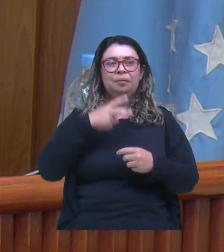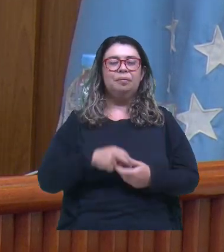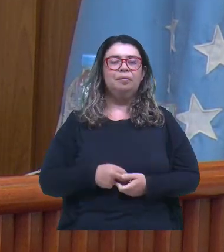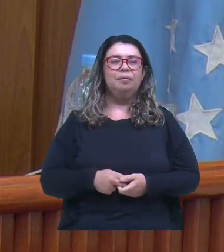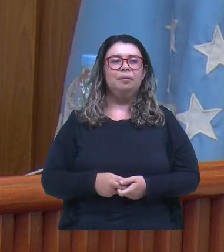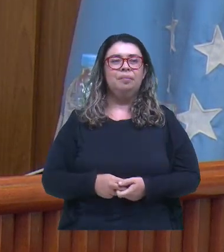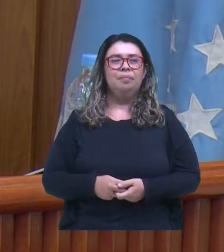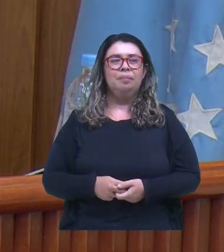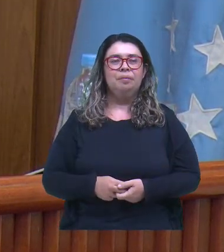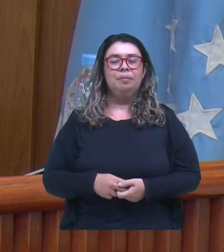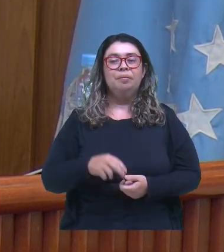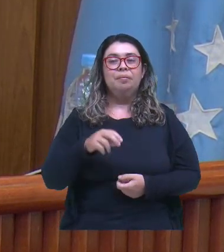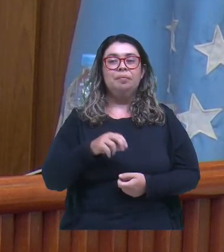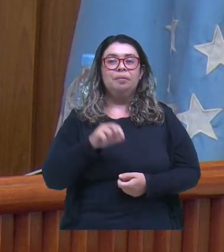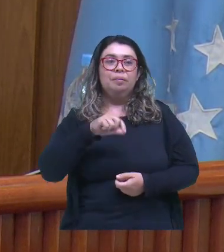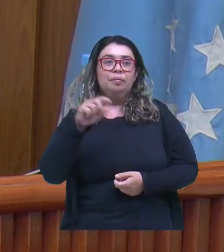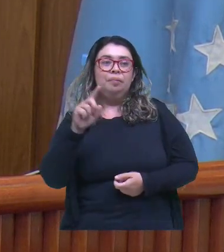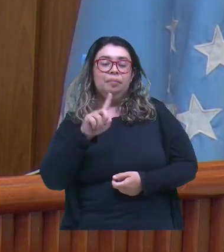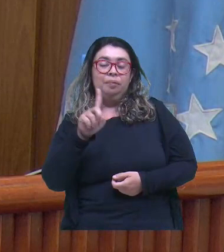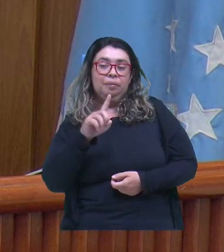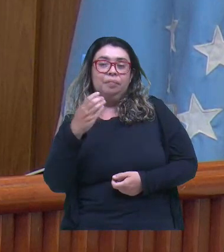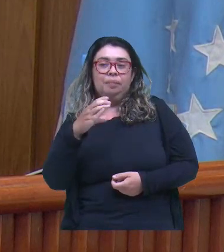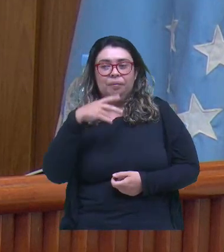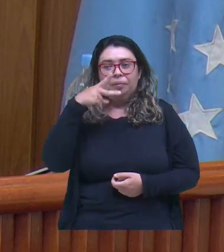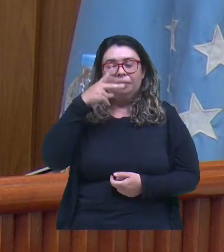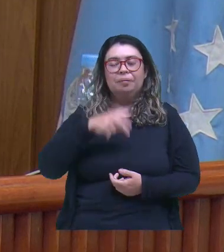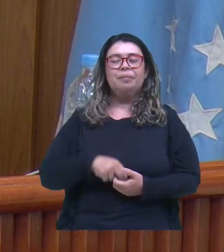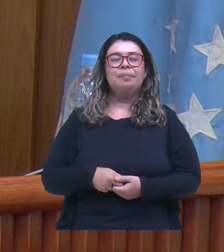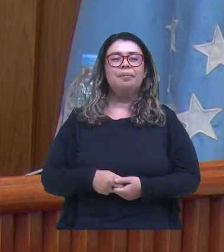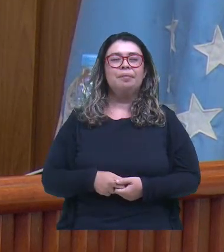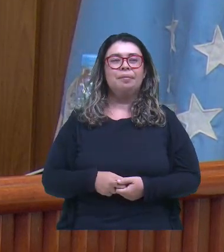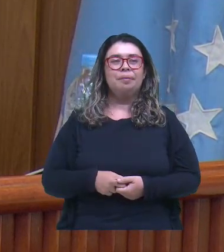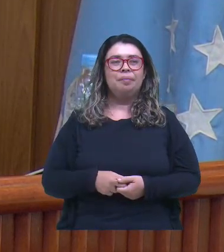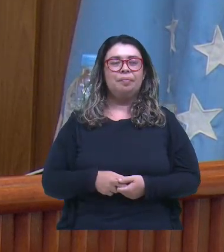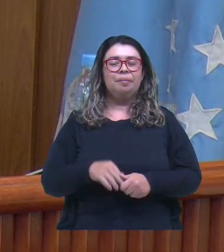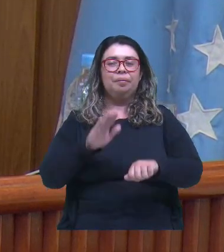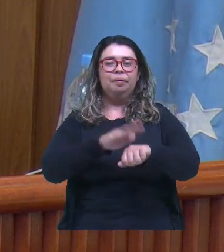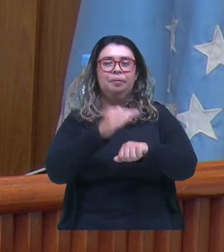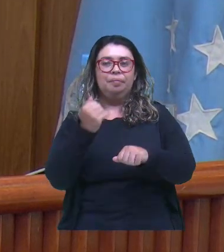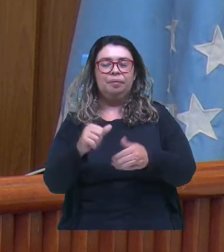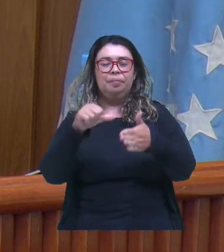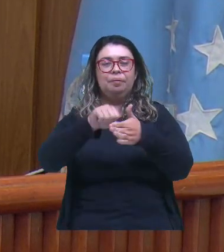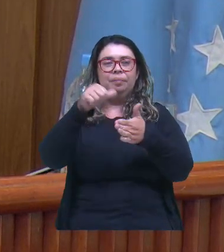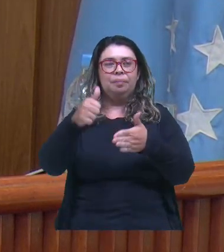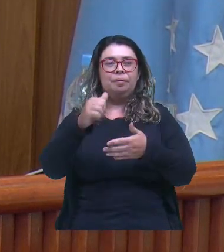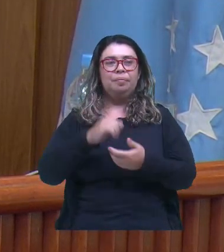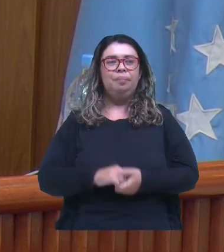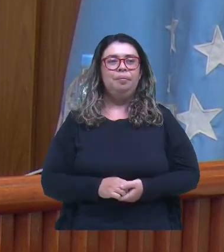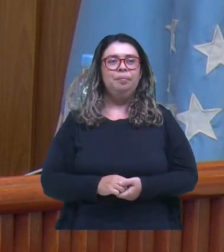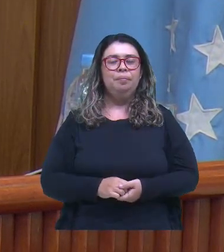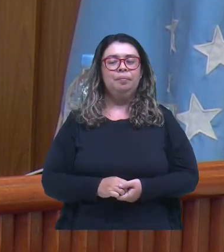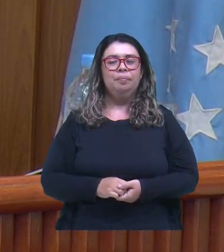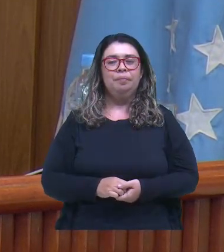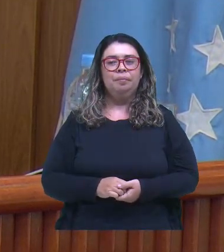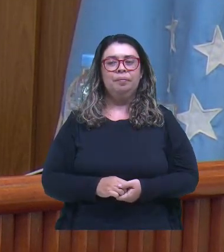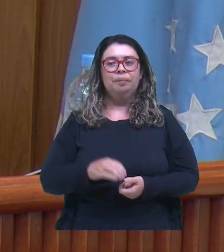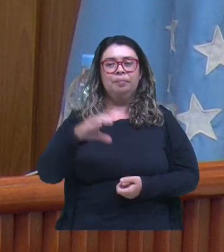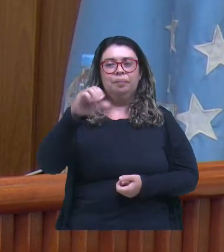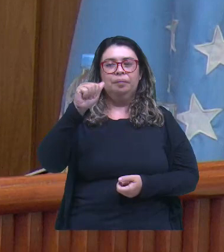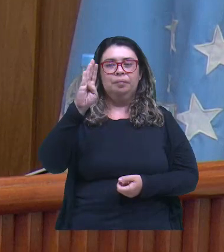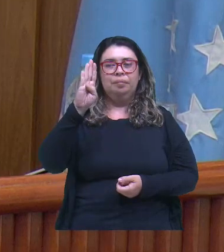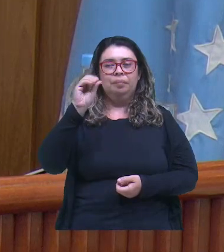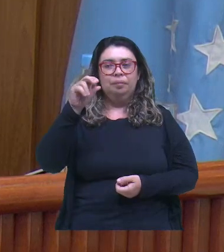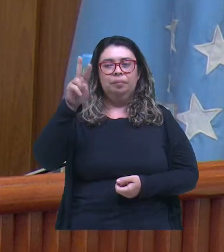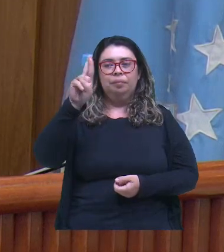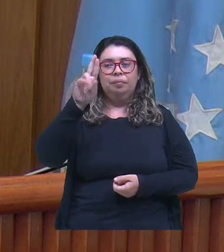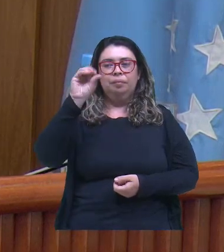se declinaram, de qualquer maneira a gente agradece. E a gente convida, primeiramente, o cabo PM Roner Antônio de